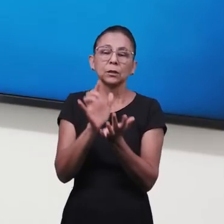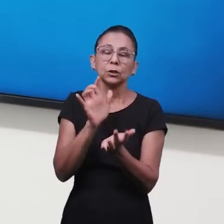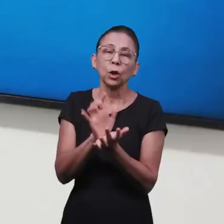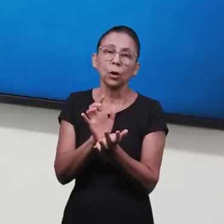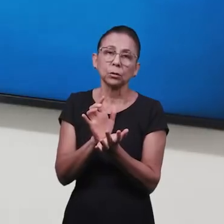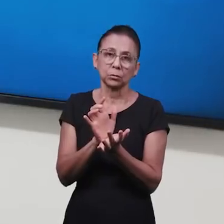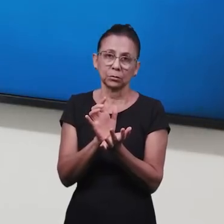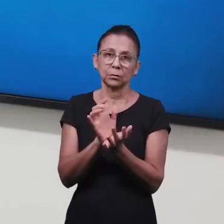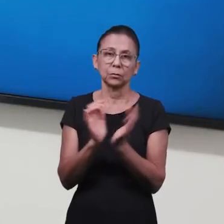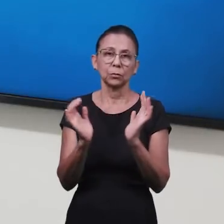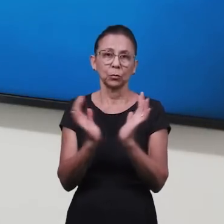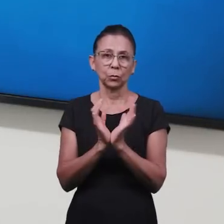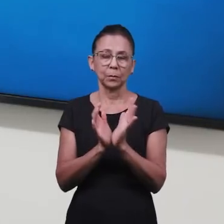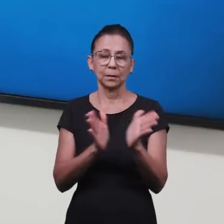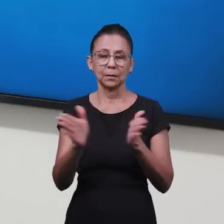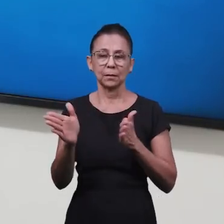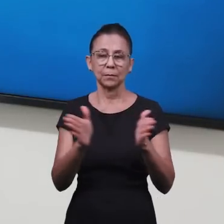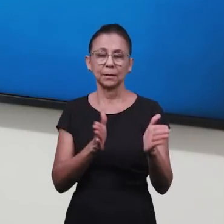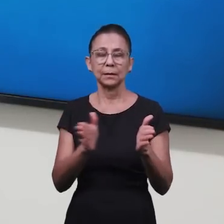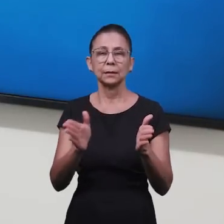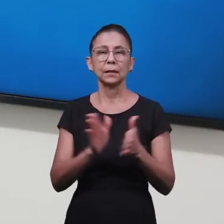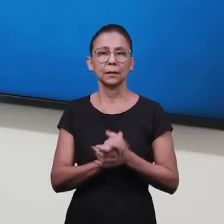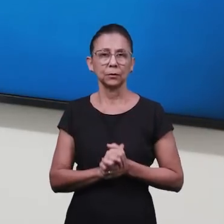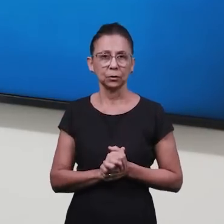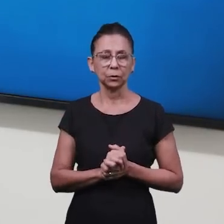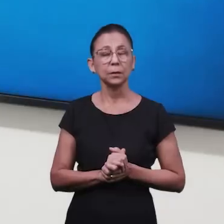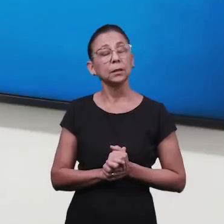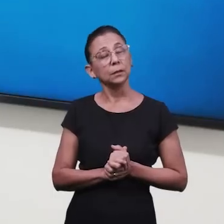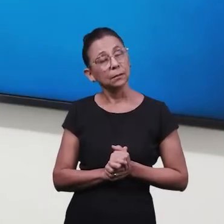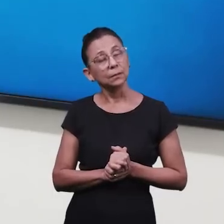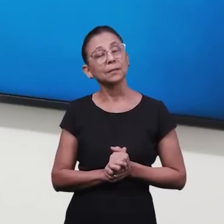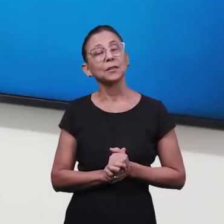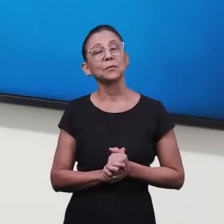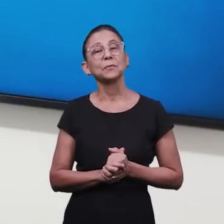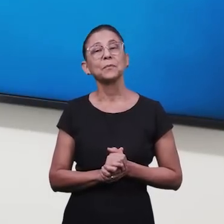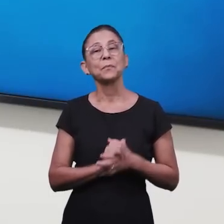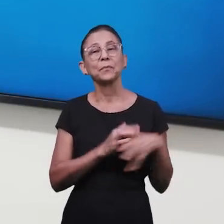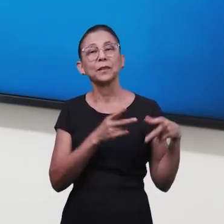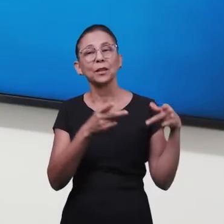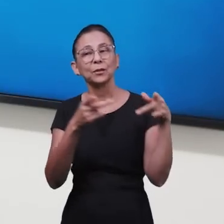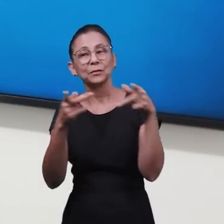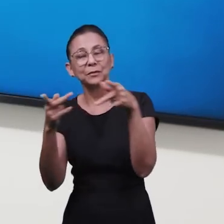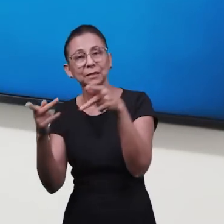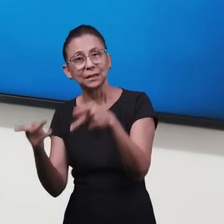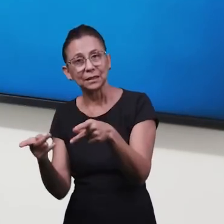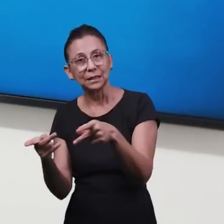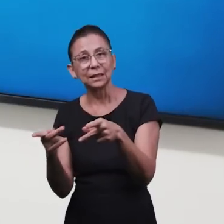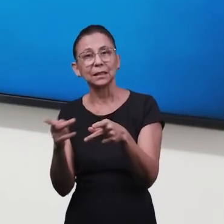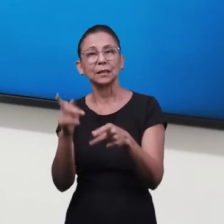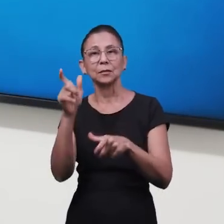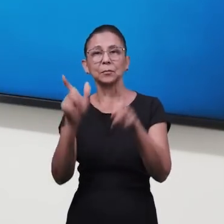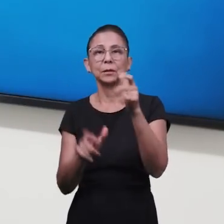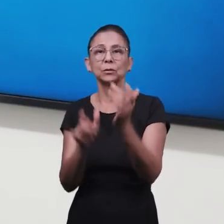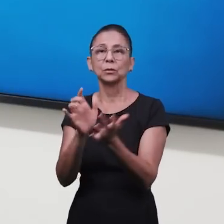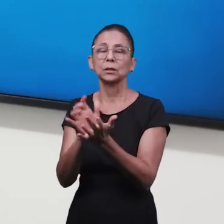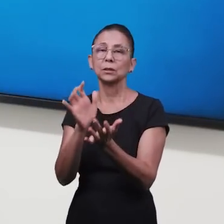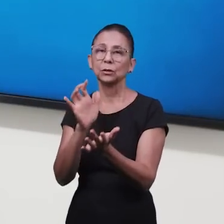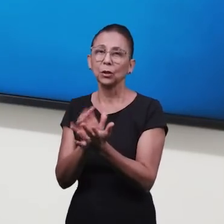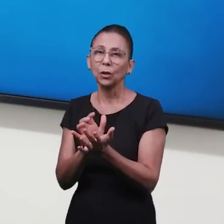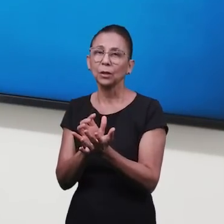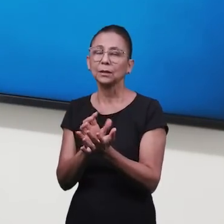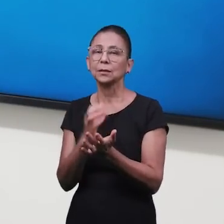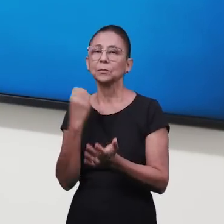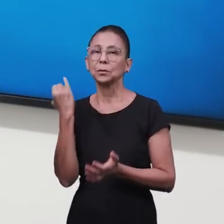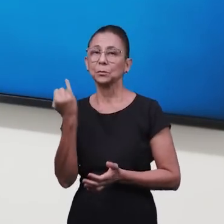idosos. A visita é uma oportunidade de conhecimento dos idosos e uma oportunidade de conhecimento de seu plano